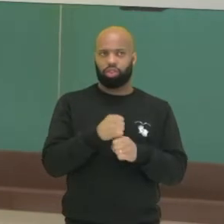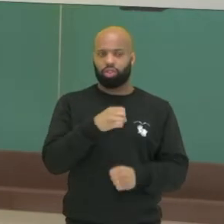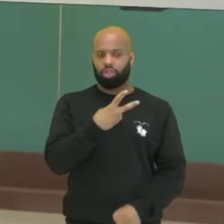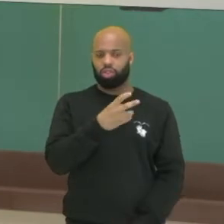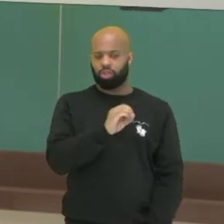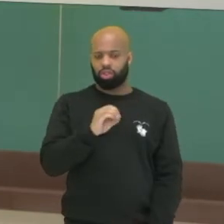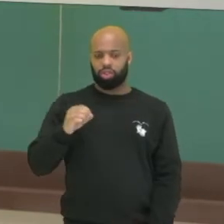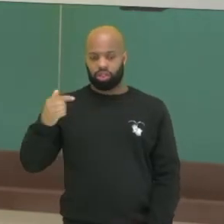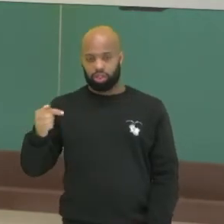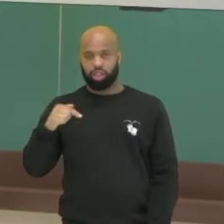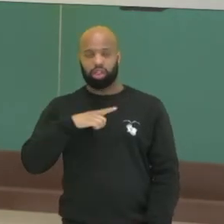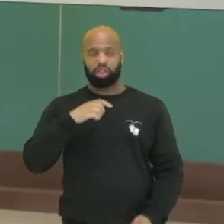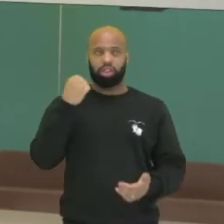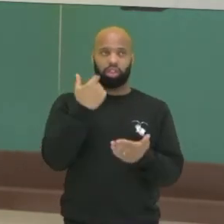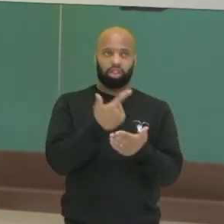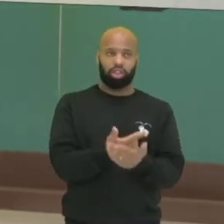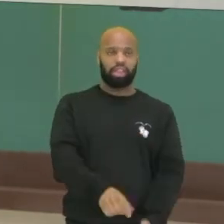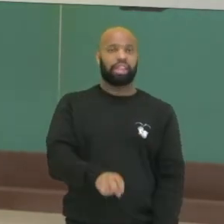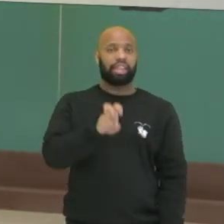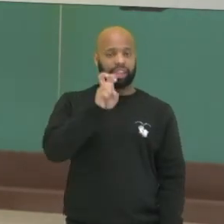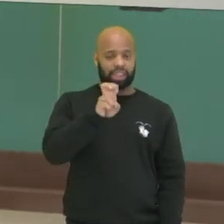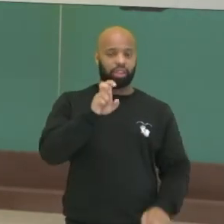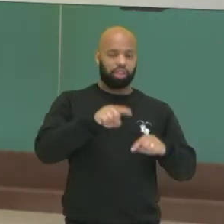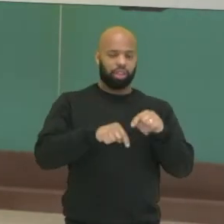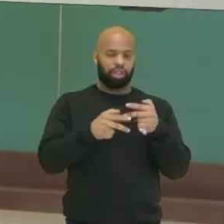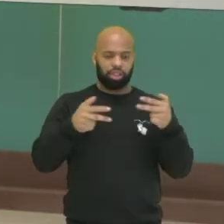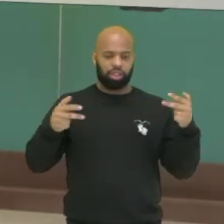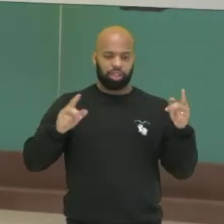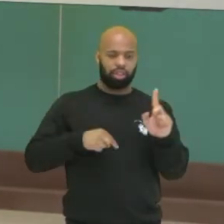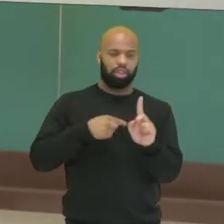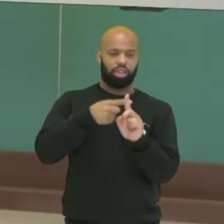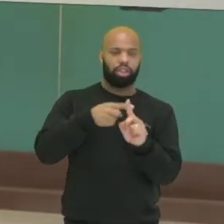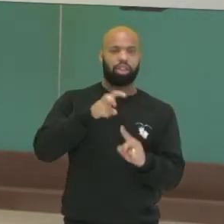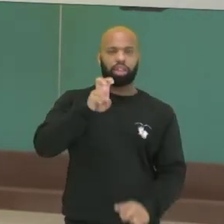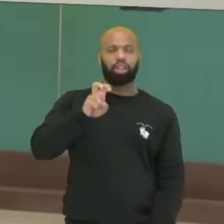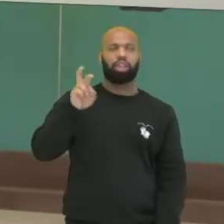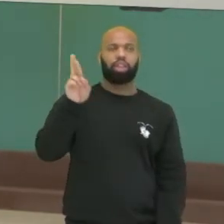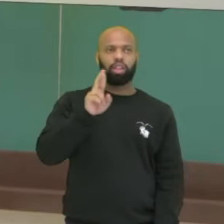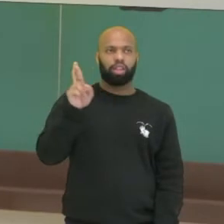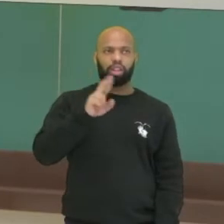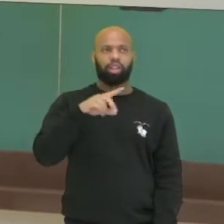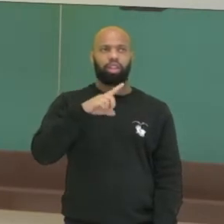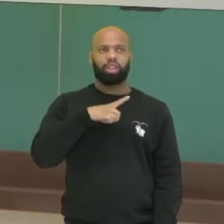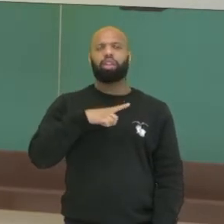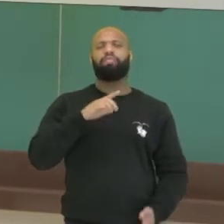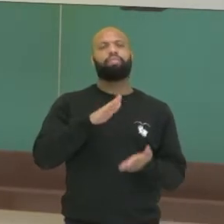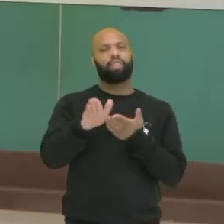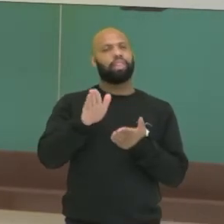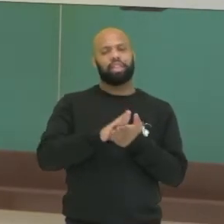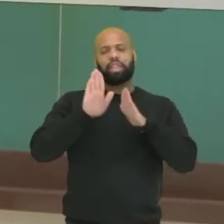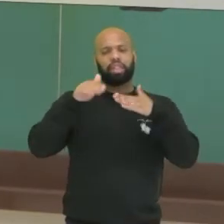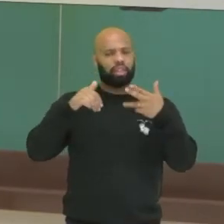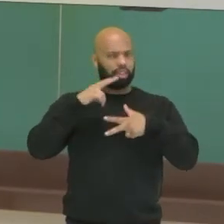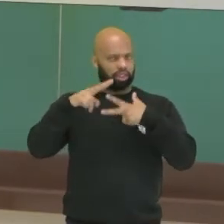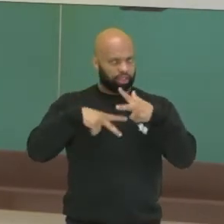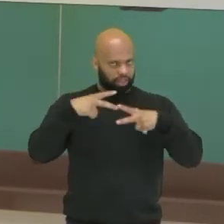tinha que comprar 5 produtos mais R$5, então gastava tudo e mais aquela quantia. Por isso